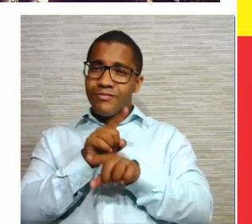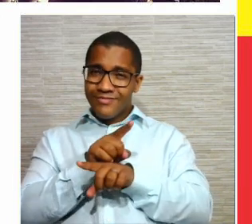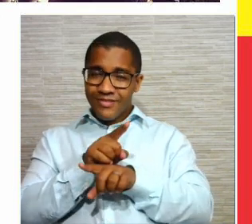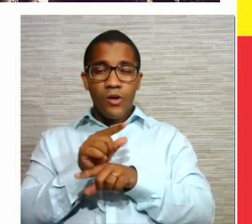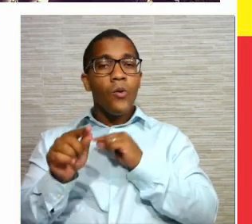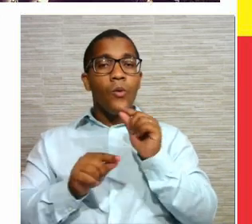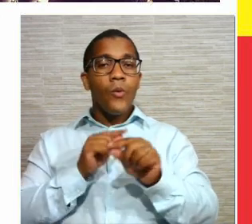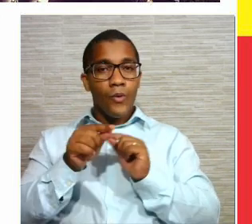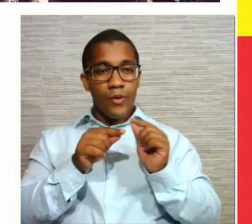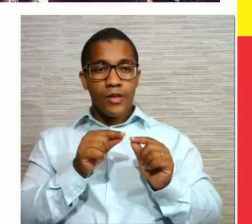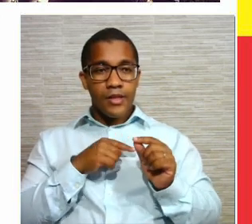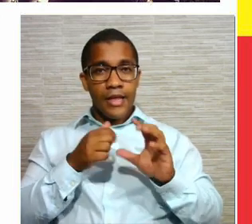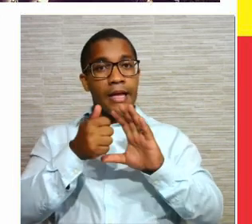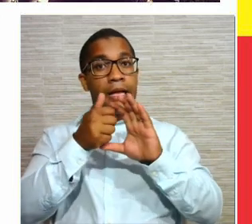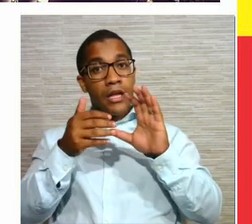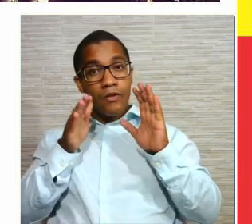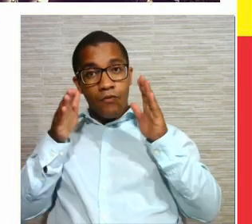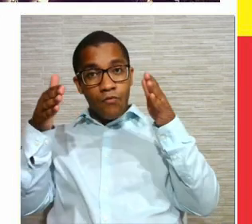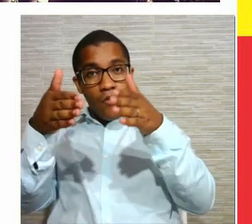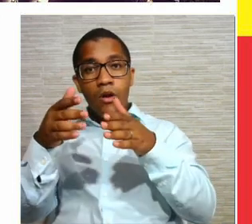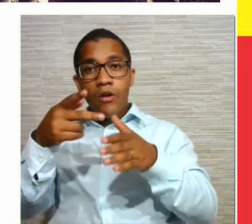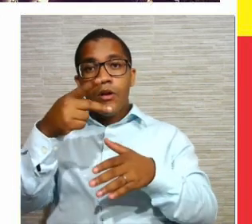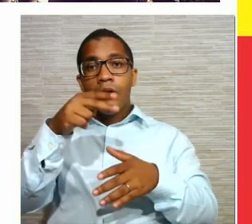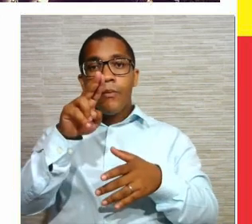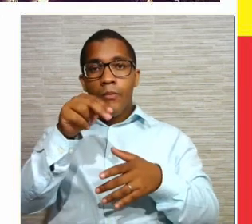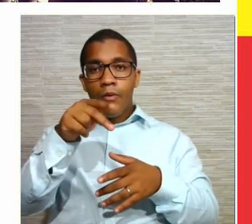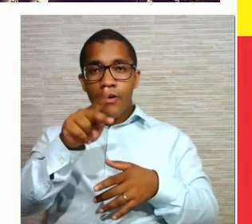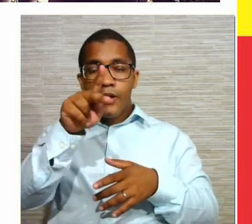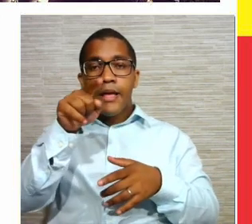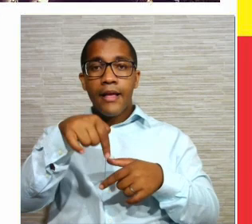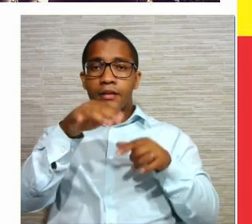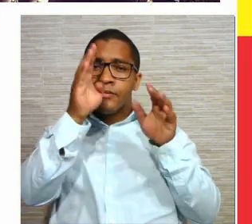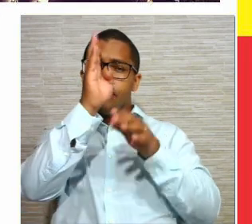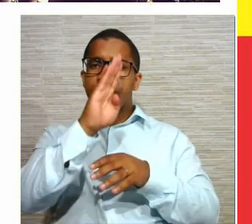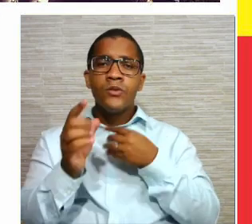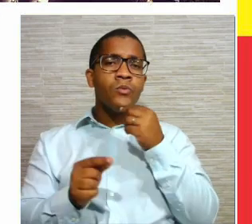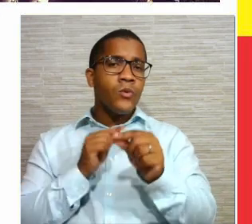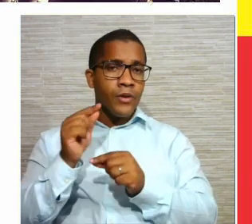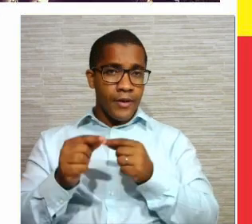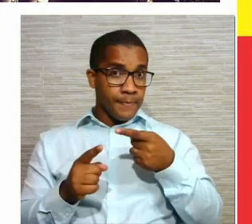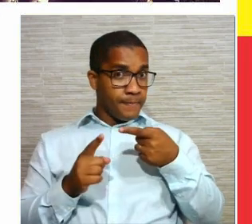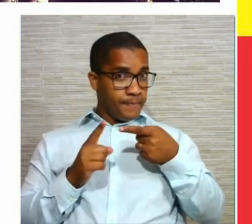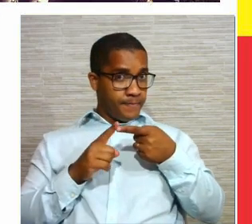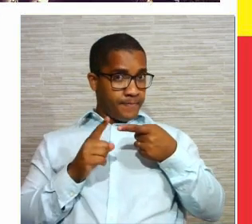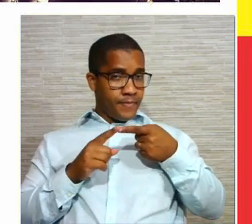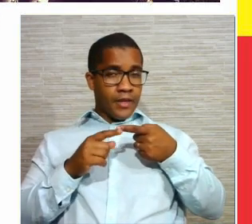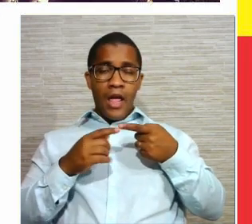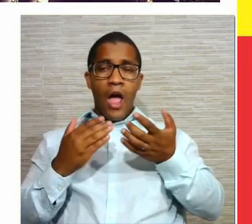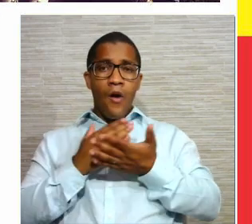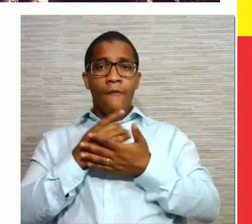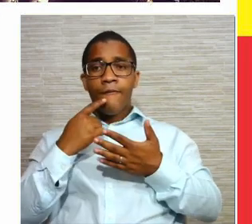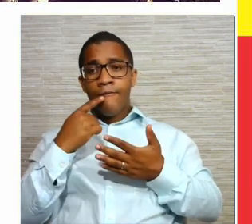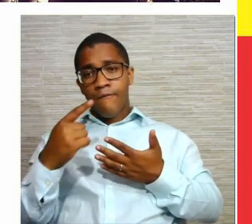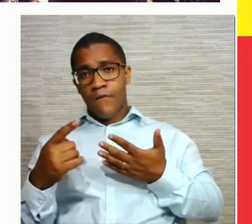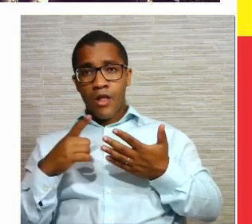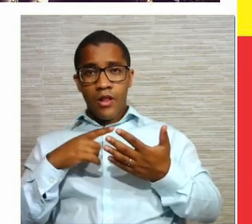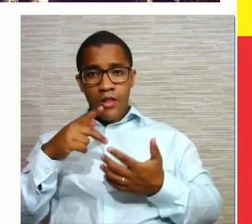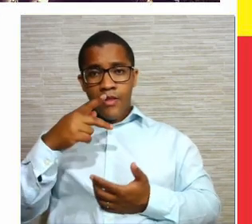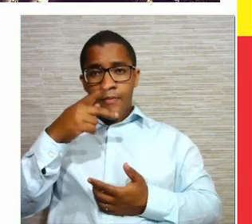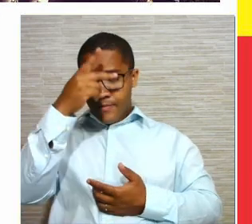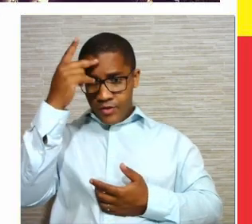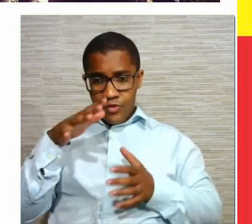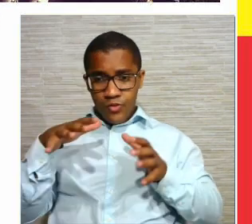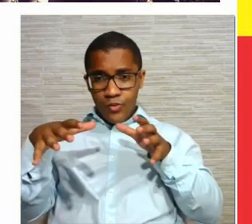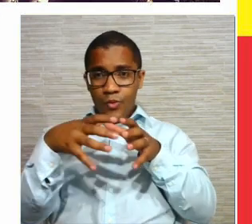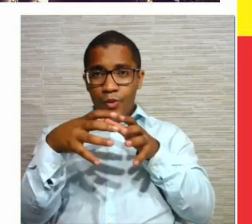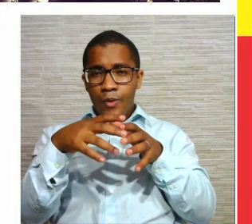as características e os objetivos do punk no Brasil, né? A primeira versão afirma que os punks